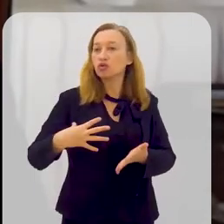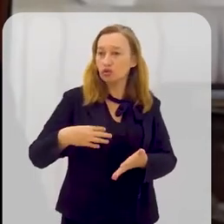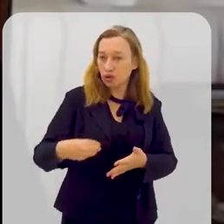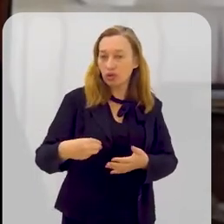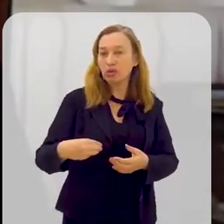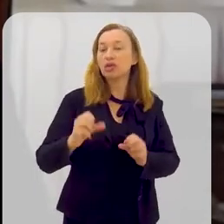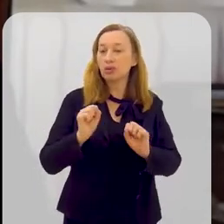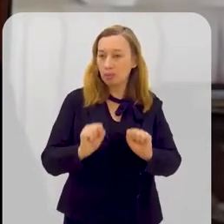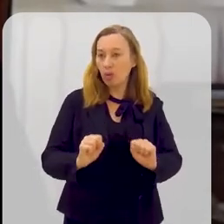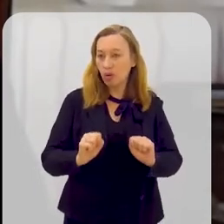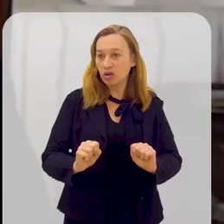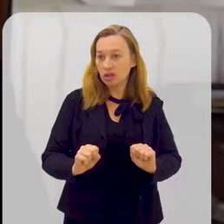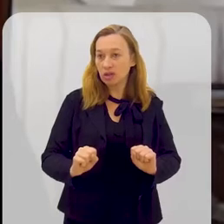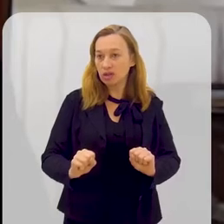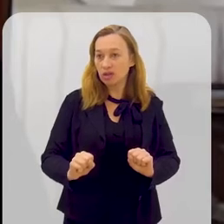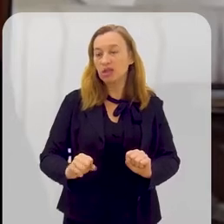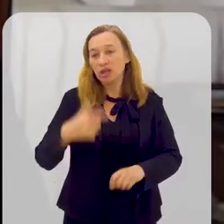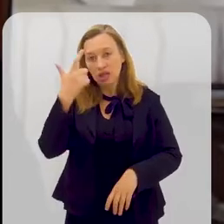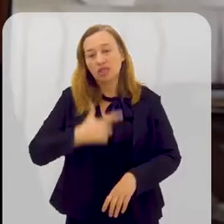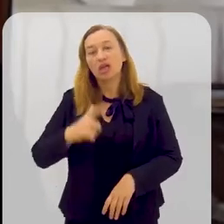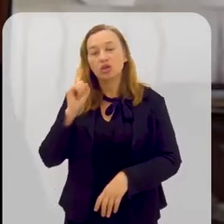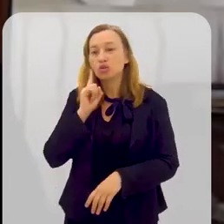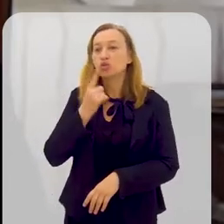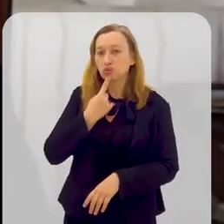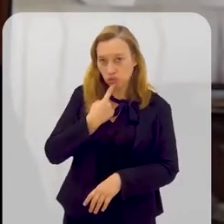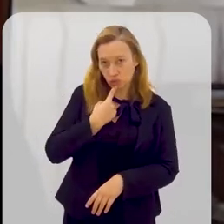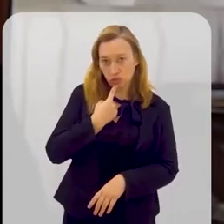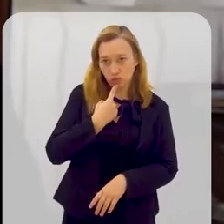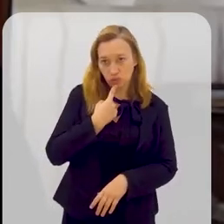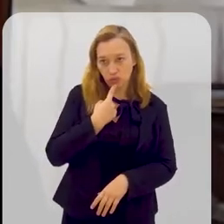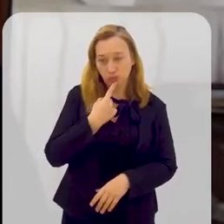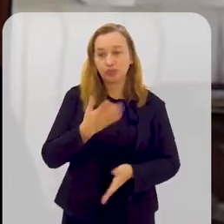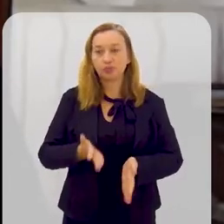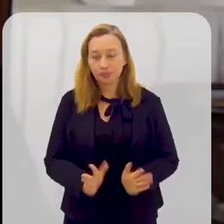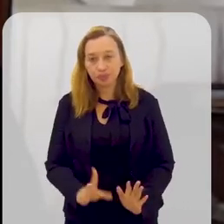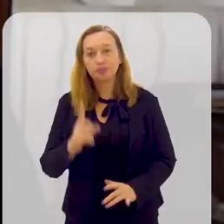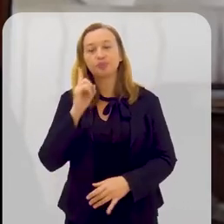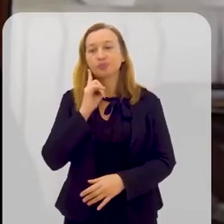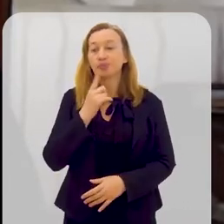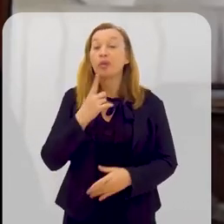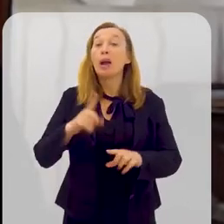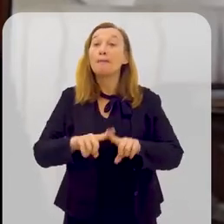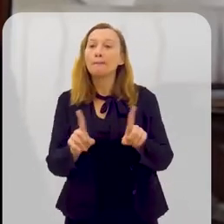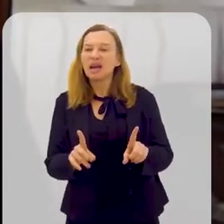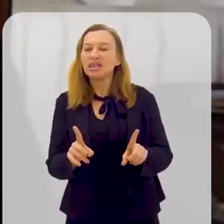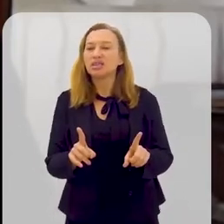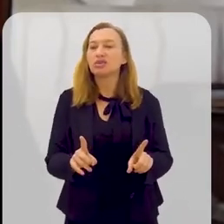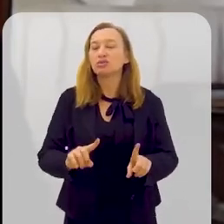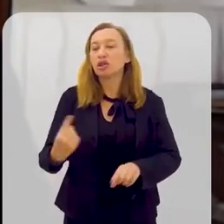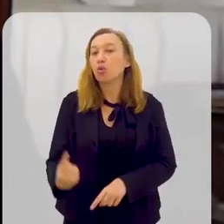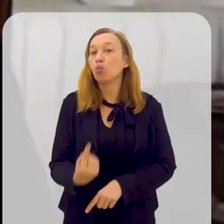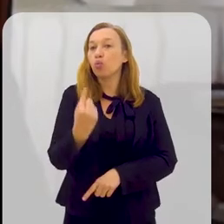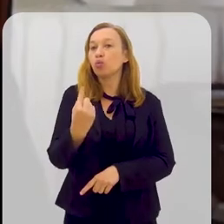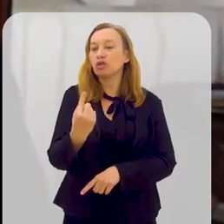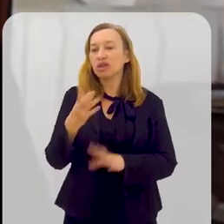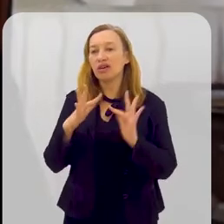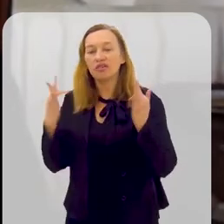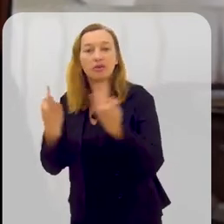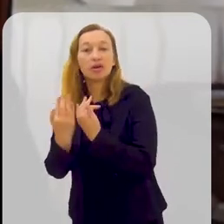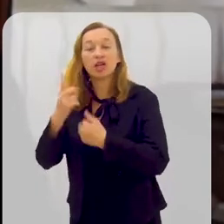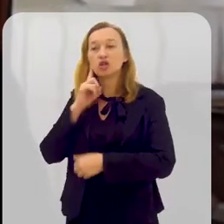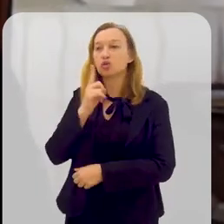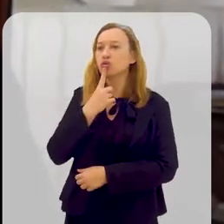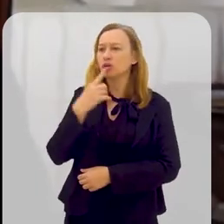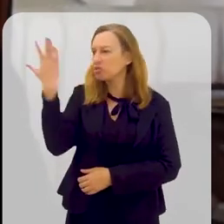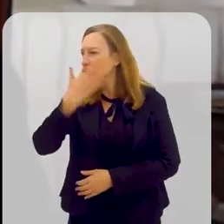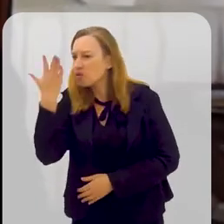alguns filhos que podem se tornar surdos ou ser nascer surdos mas quando ela é a